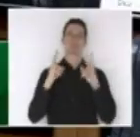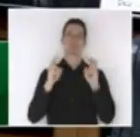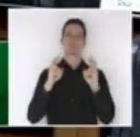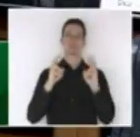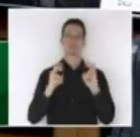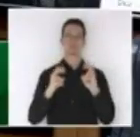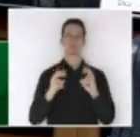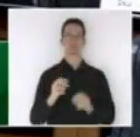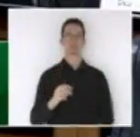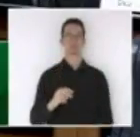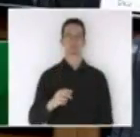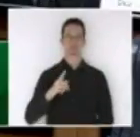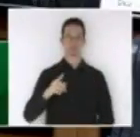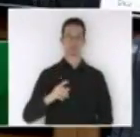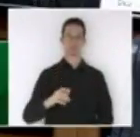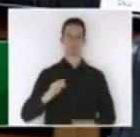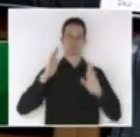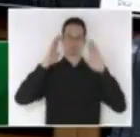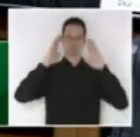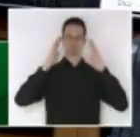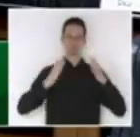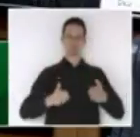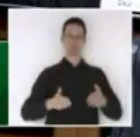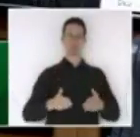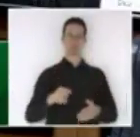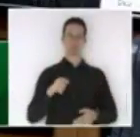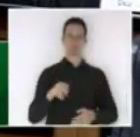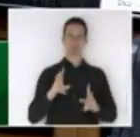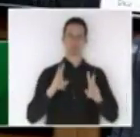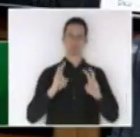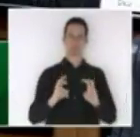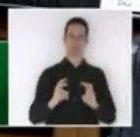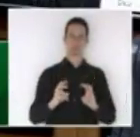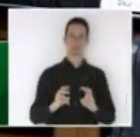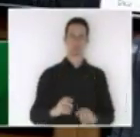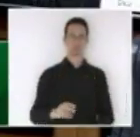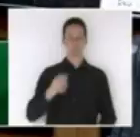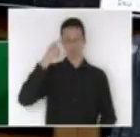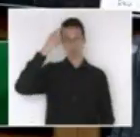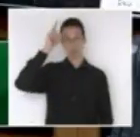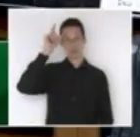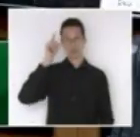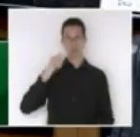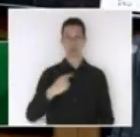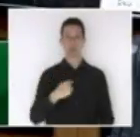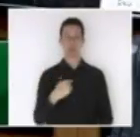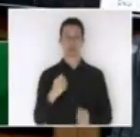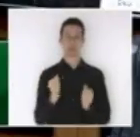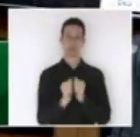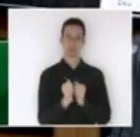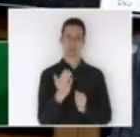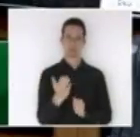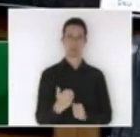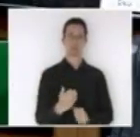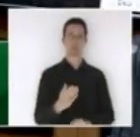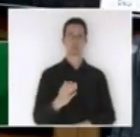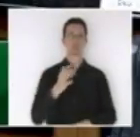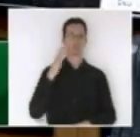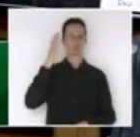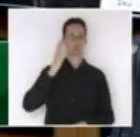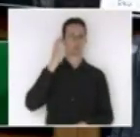pela determinação que tem tido nessa questão. Ontem eu participei de uma audiência pública